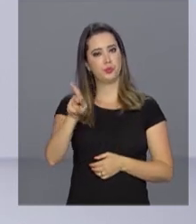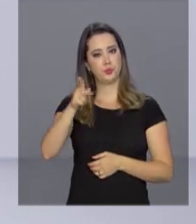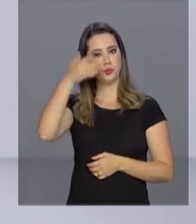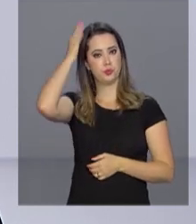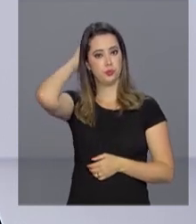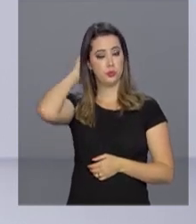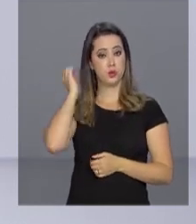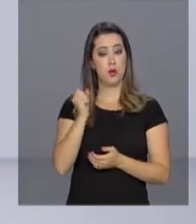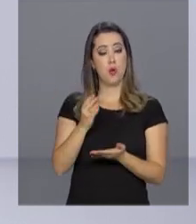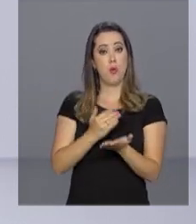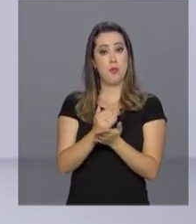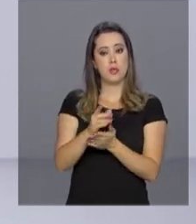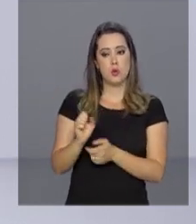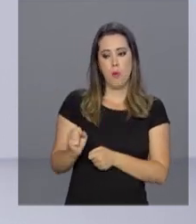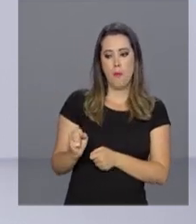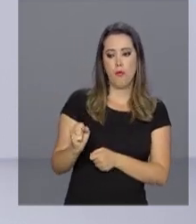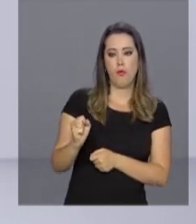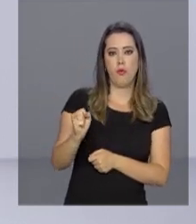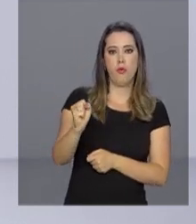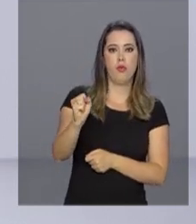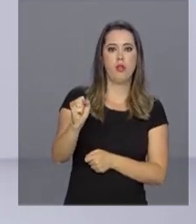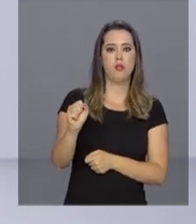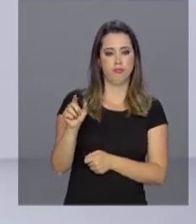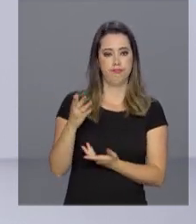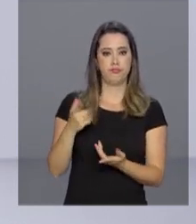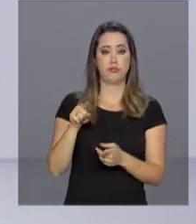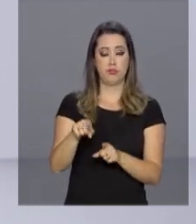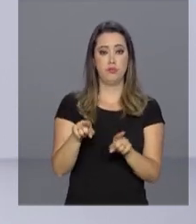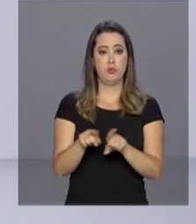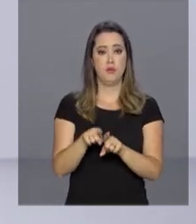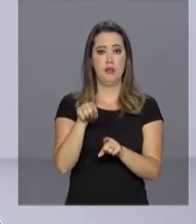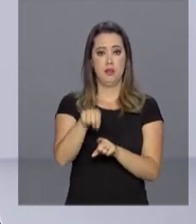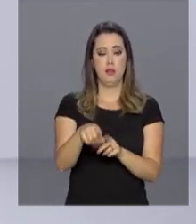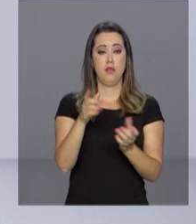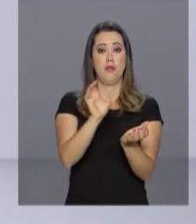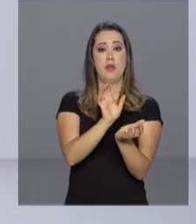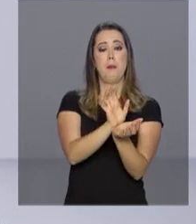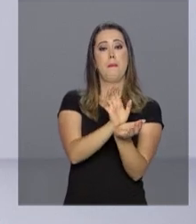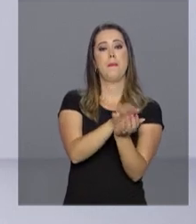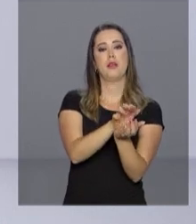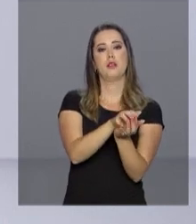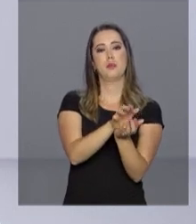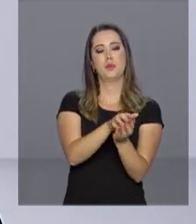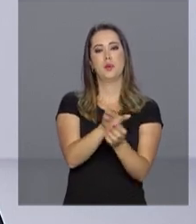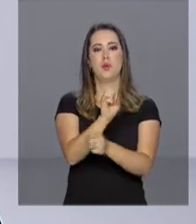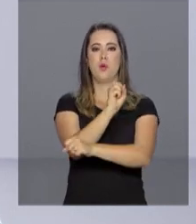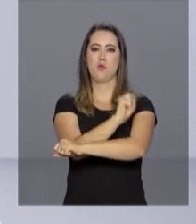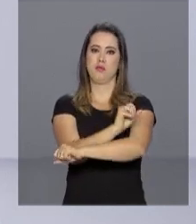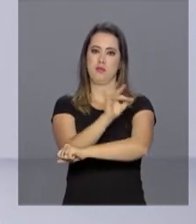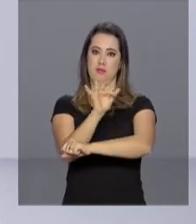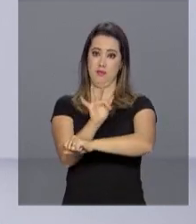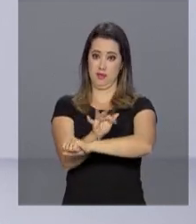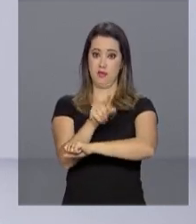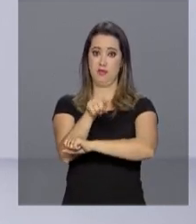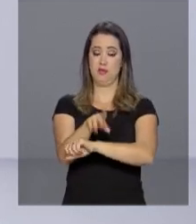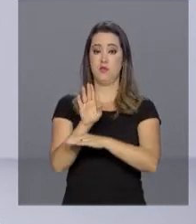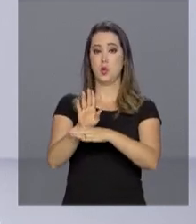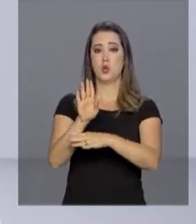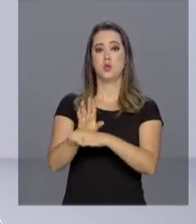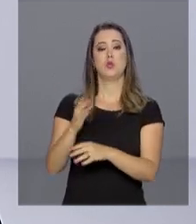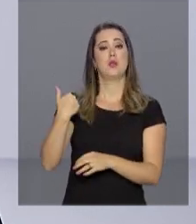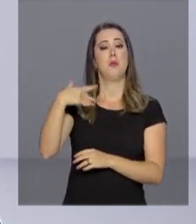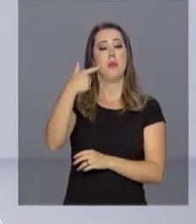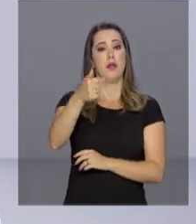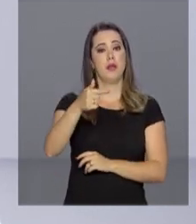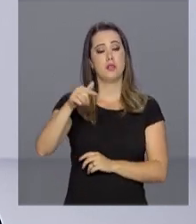temer a estação fica em salgueiro no sertão pernambucano as águas do velho chico vão beneficiar mais sete